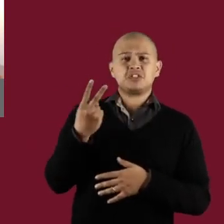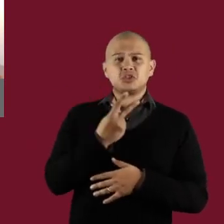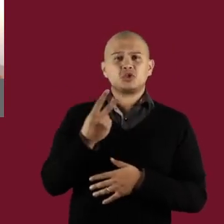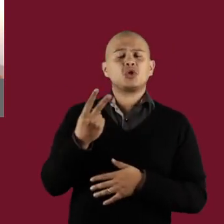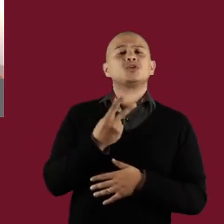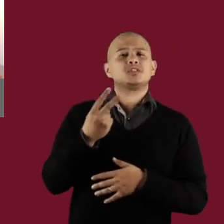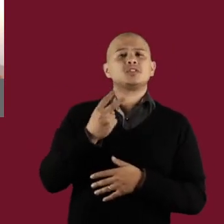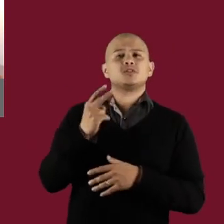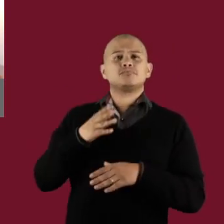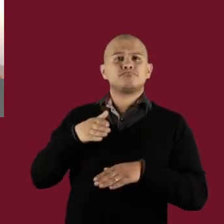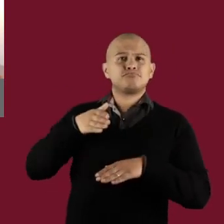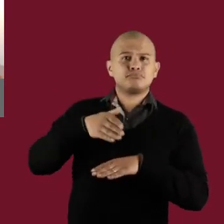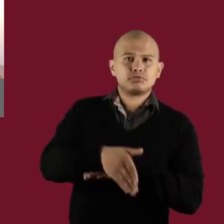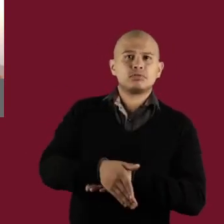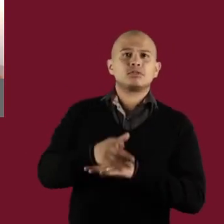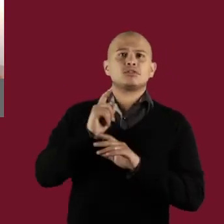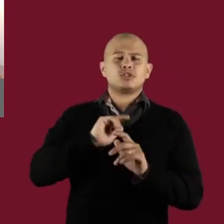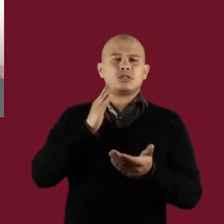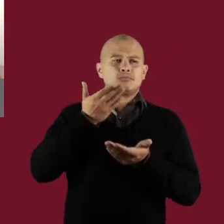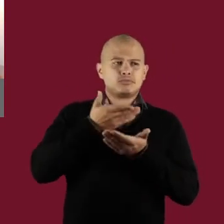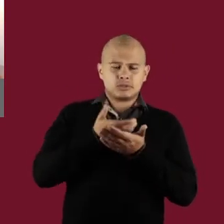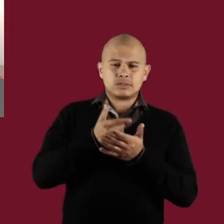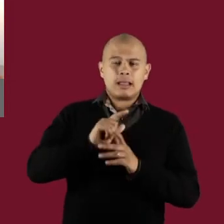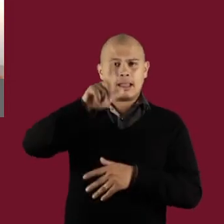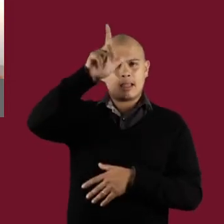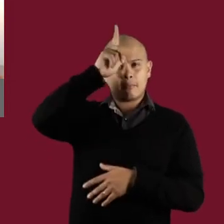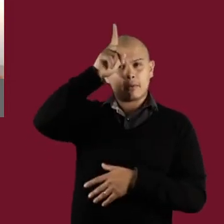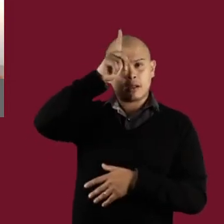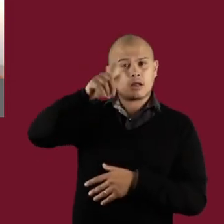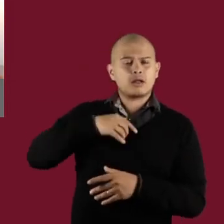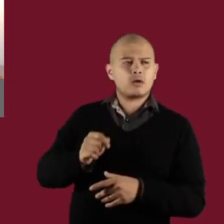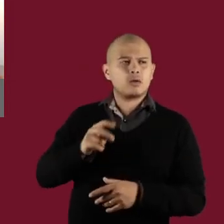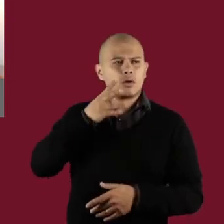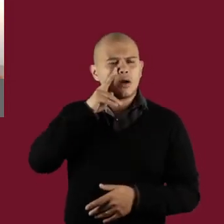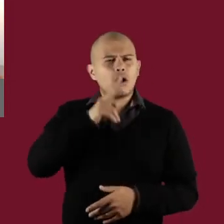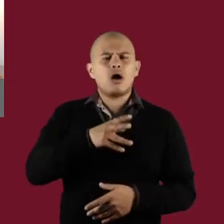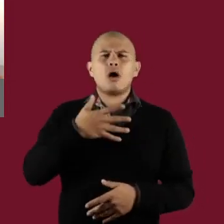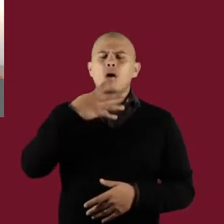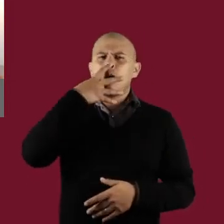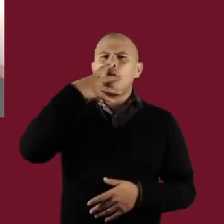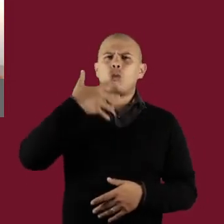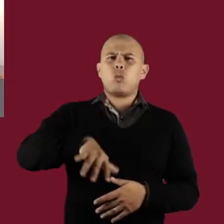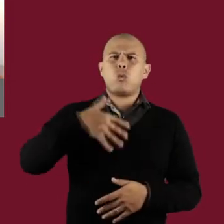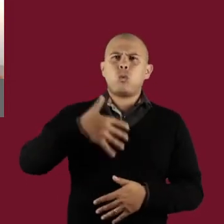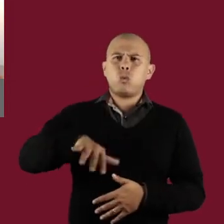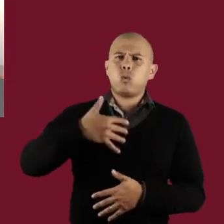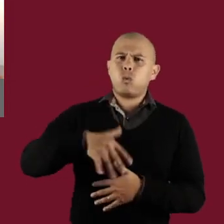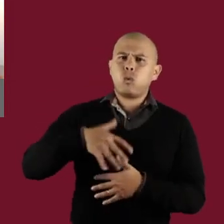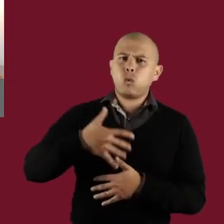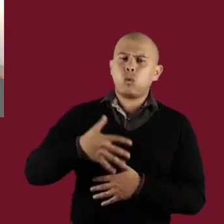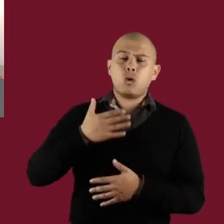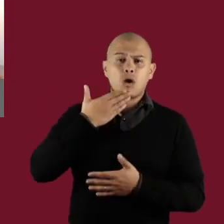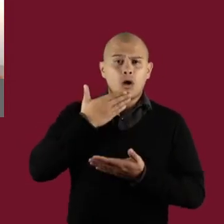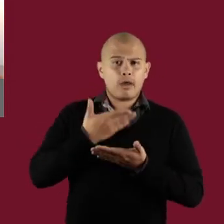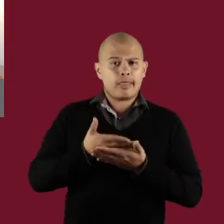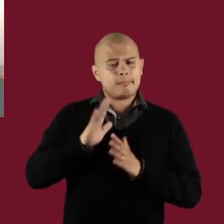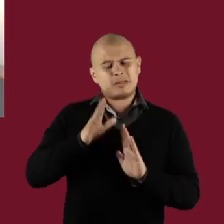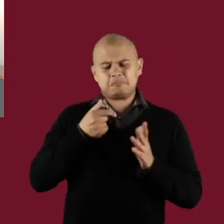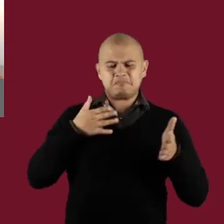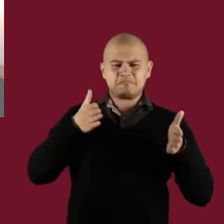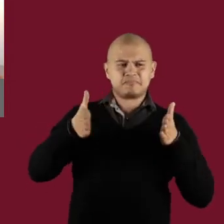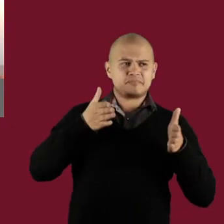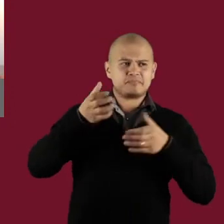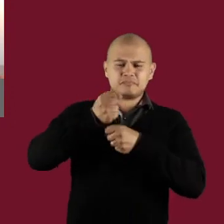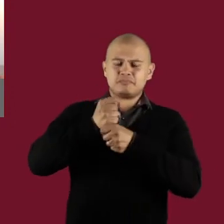Deutsche Welle, quando eu estudava, fazia um mestrado na Alemanha, e ali eu fiquei encantada, porque ali naquela época, estou falando dos anos 90, né?